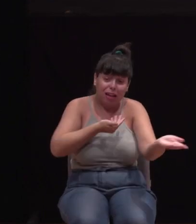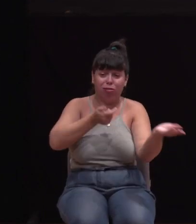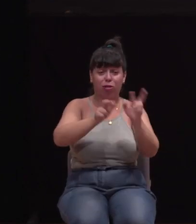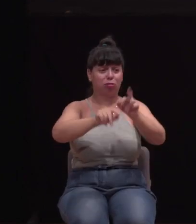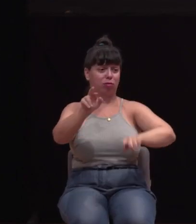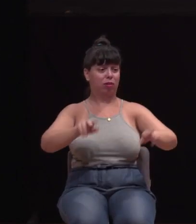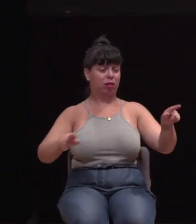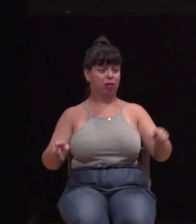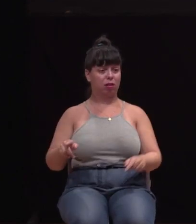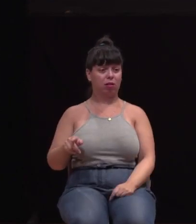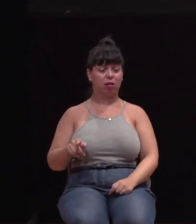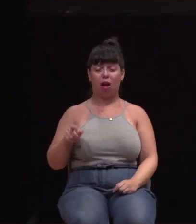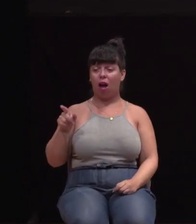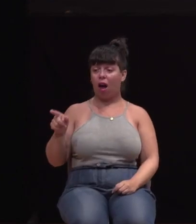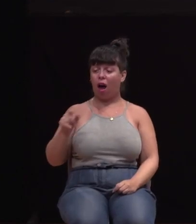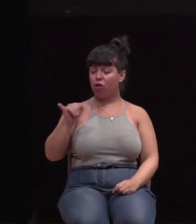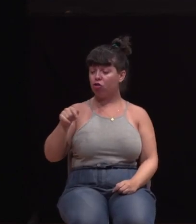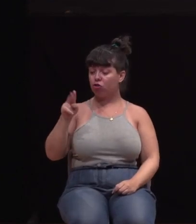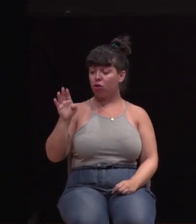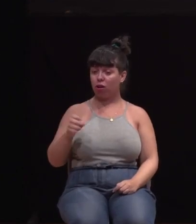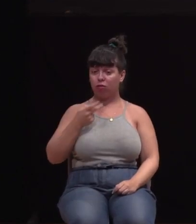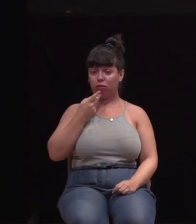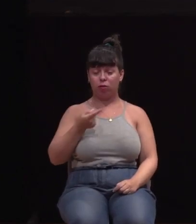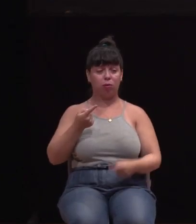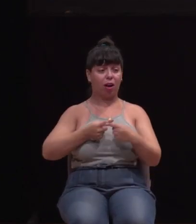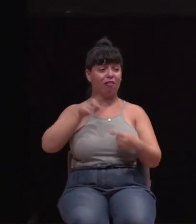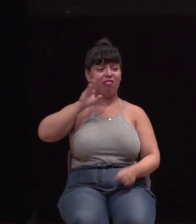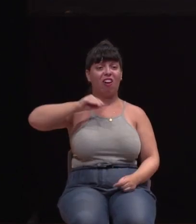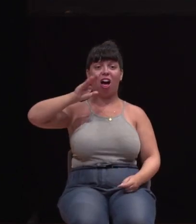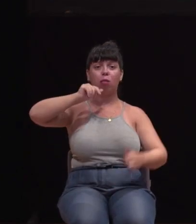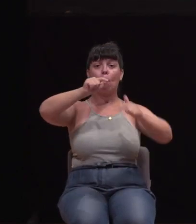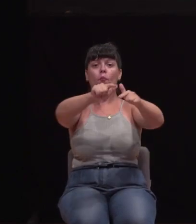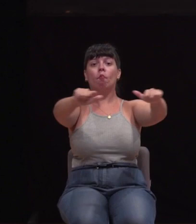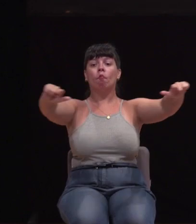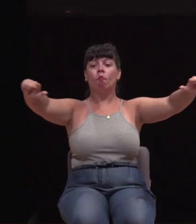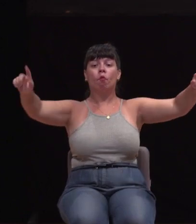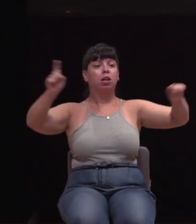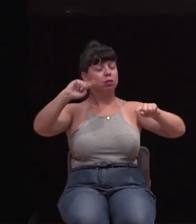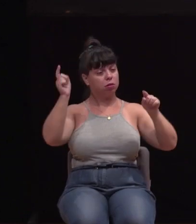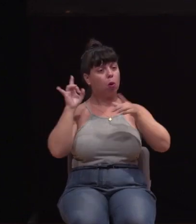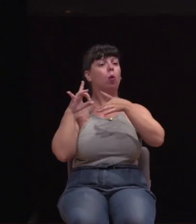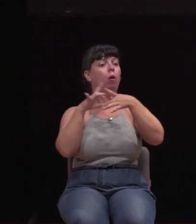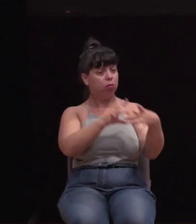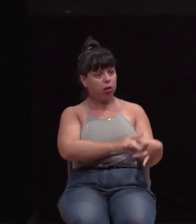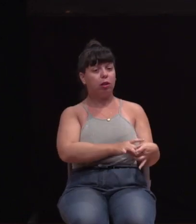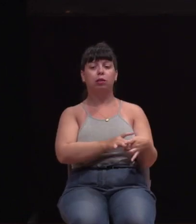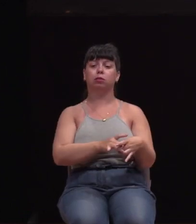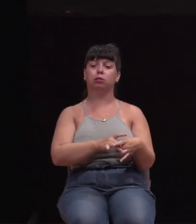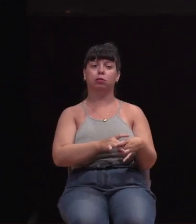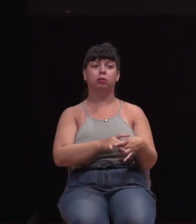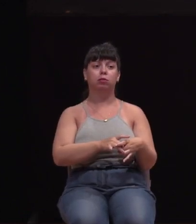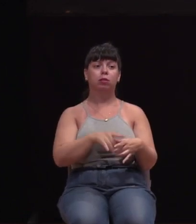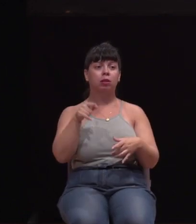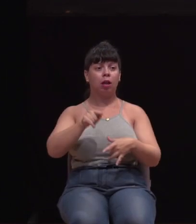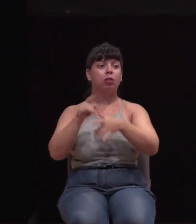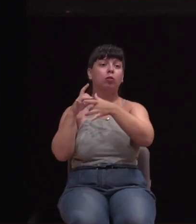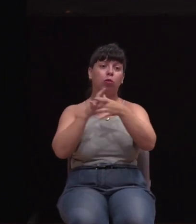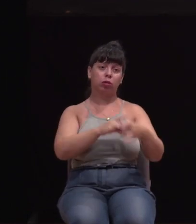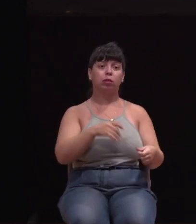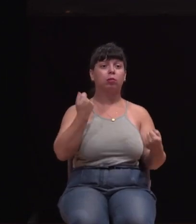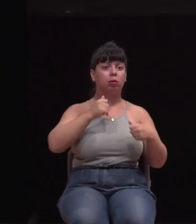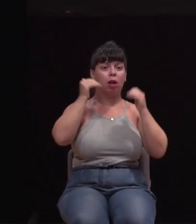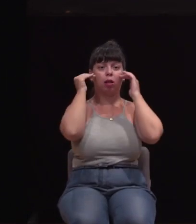Jaque falou agora é fantástico, porque é isso, a fala não se dá no vácuo, a fala se dá num espaço específico. Nesse espaço, a gente tem que respeitar